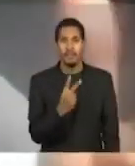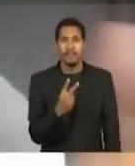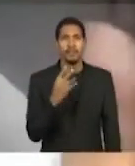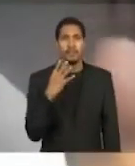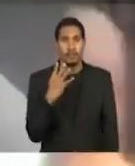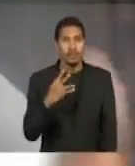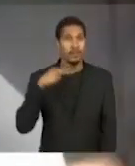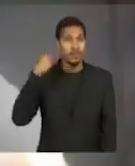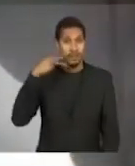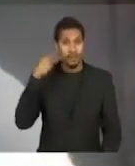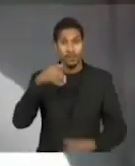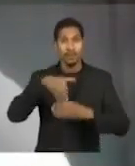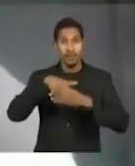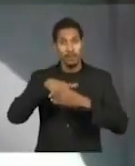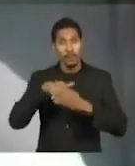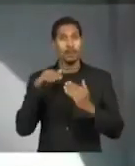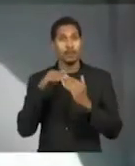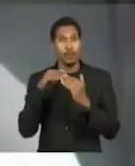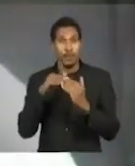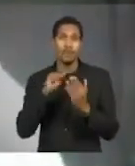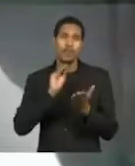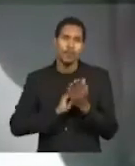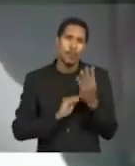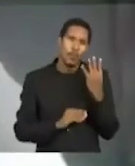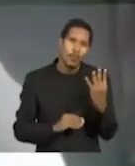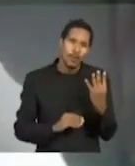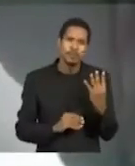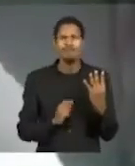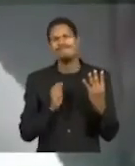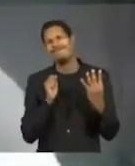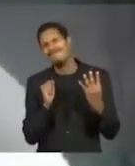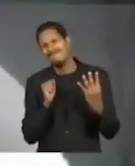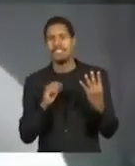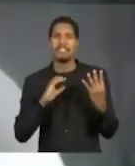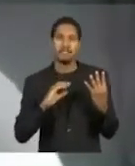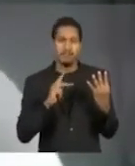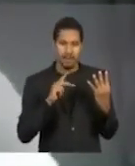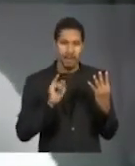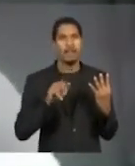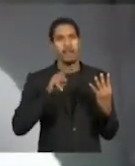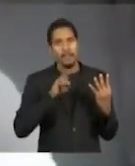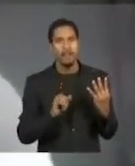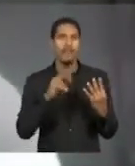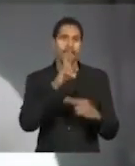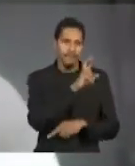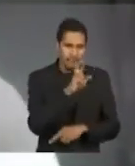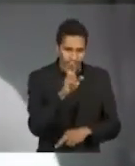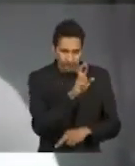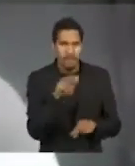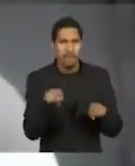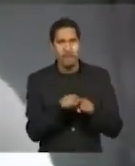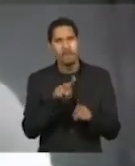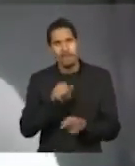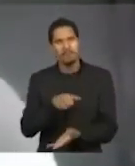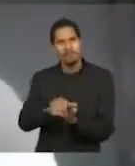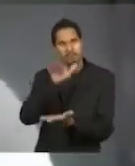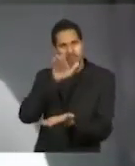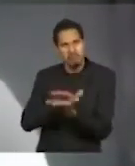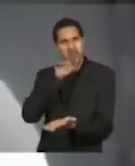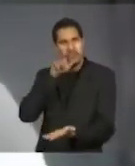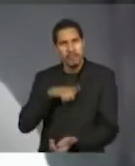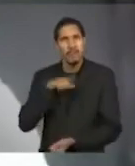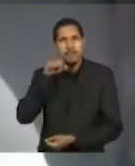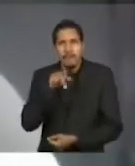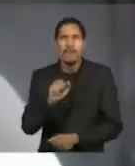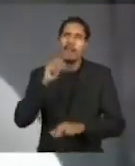24 vereadores que votaram a favor, faltaram quatro. A CPI que vai identificar e vai punir